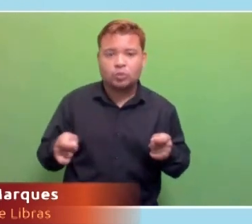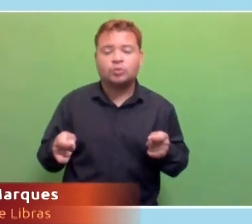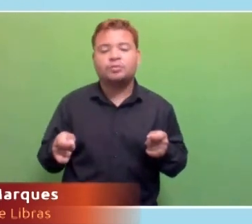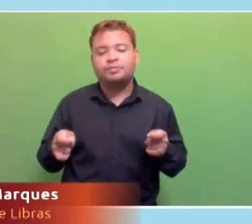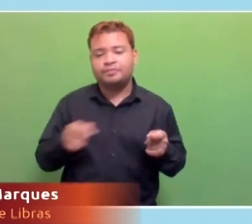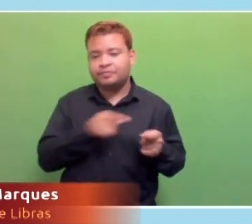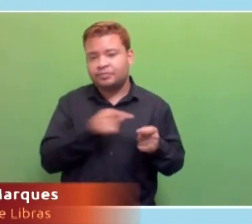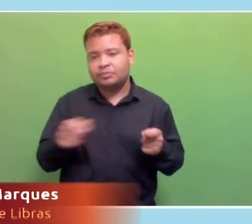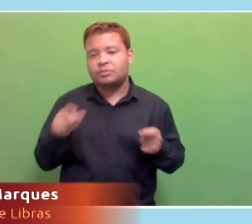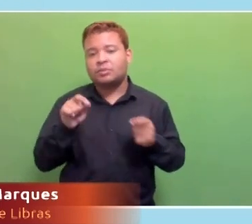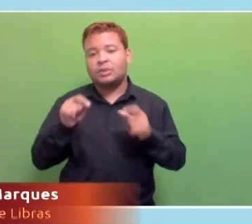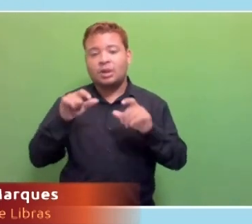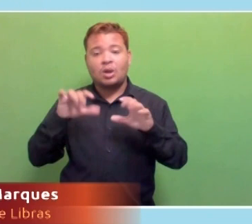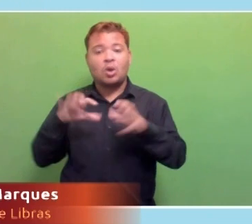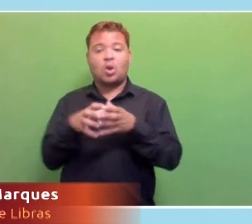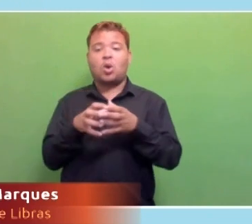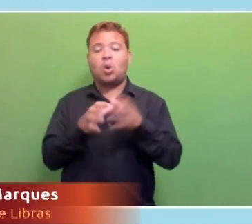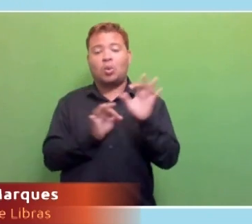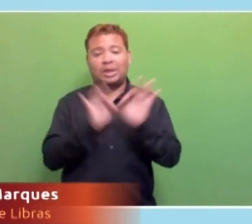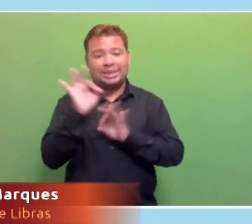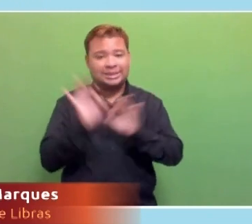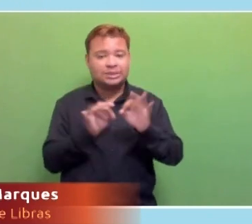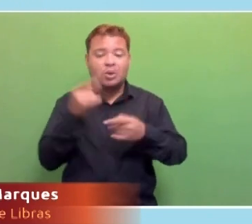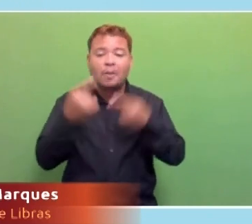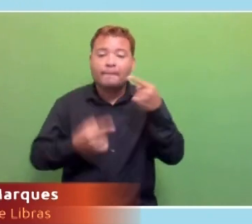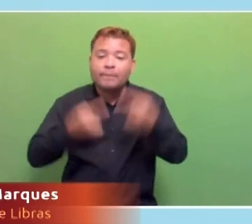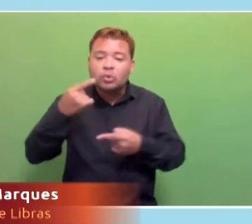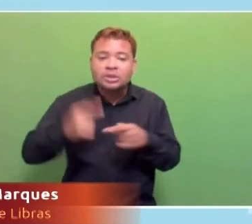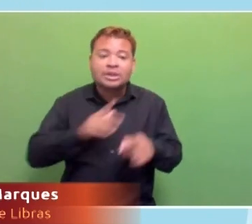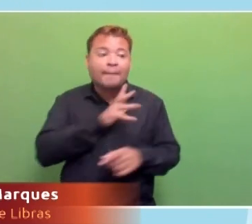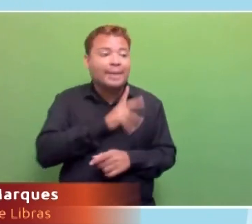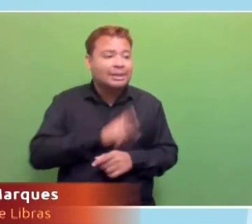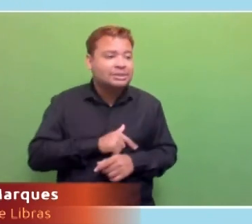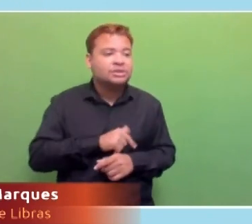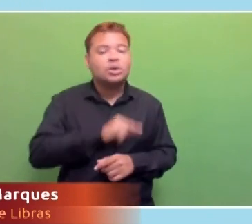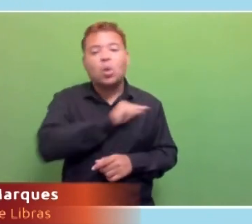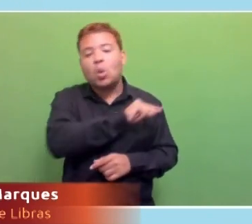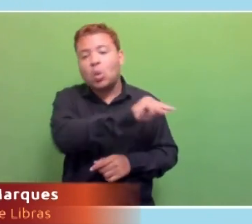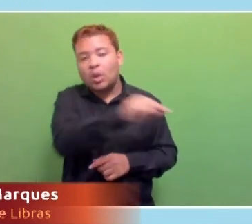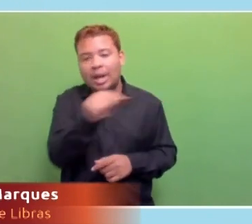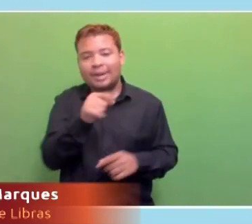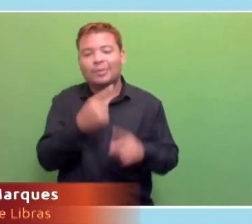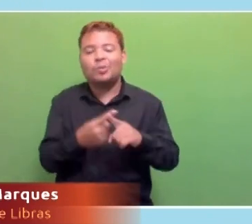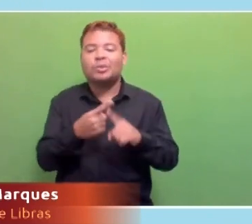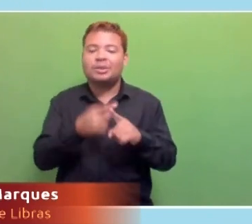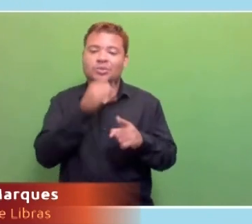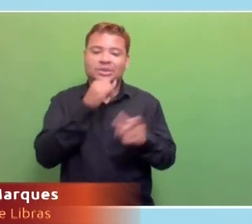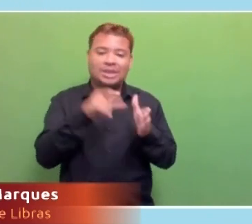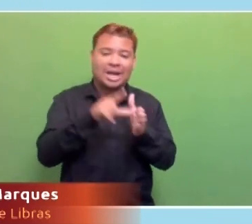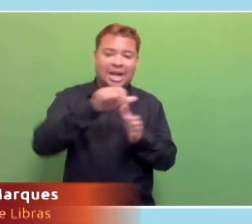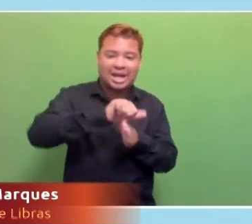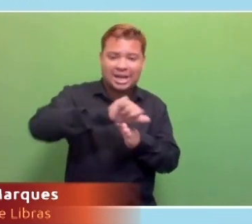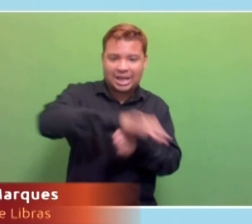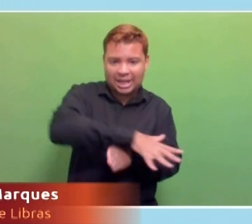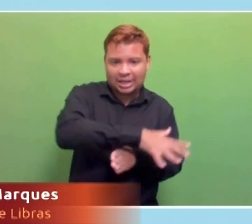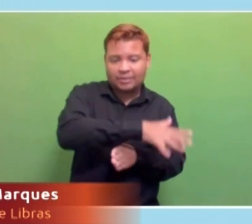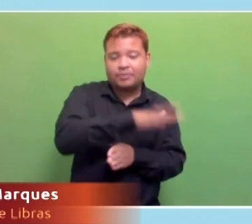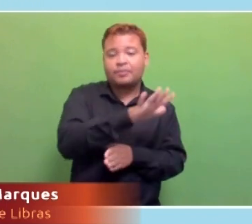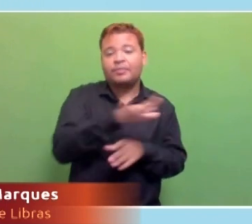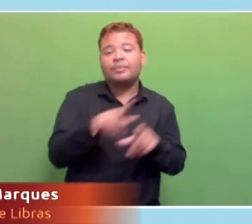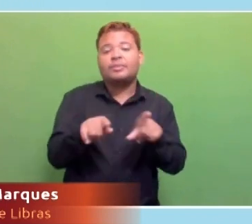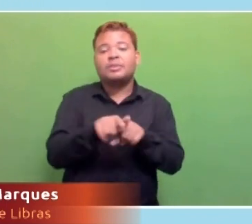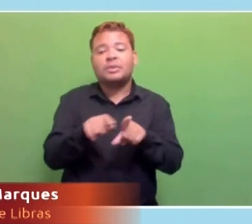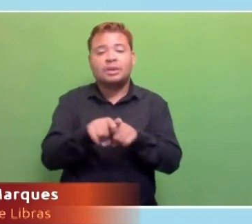das organizações políticas palestinas nos territórios. Porque se de um lado temos a faixa de Gaza, do outro lado temos um território que